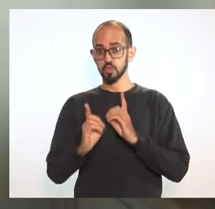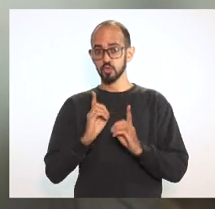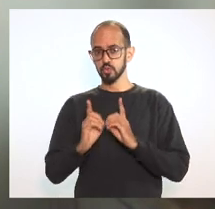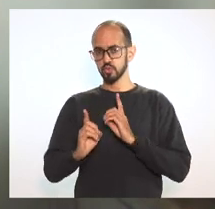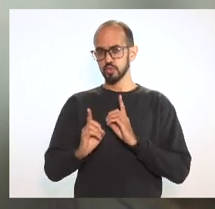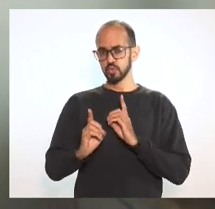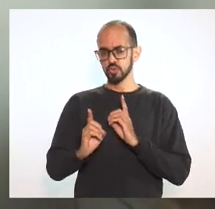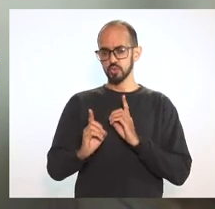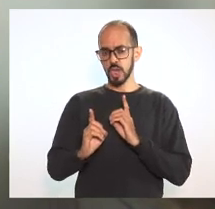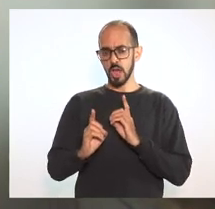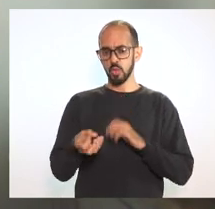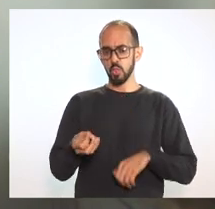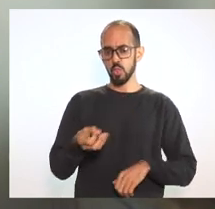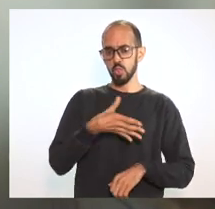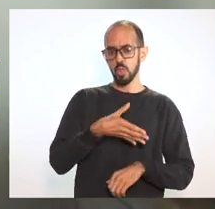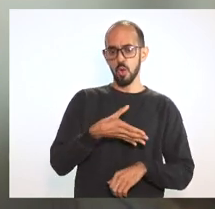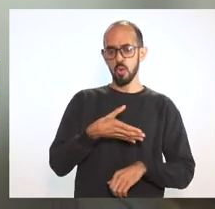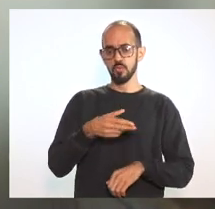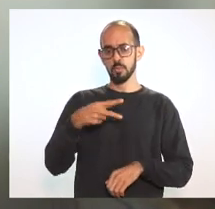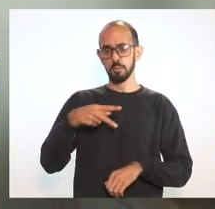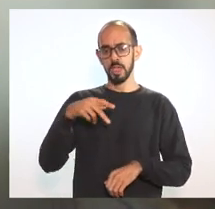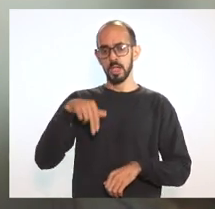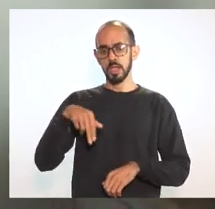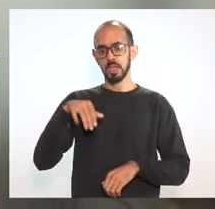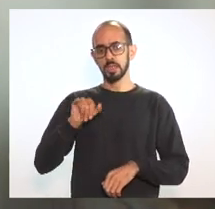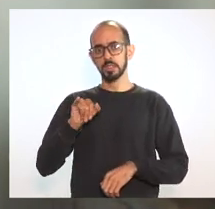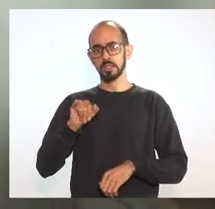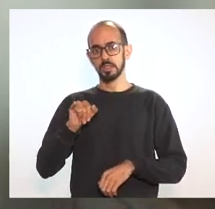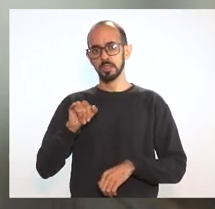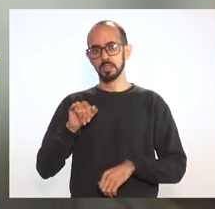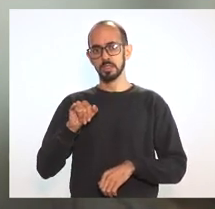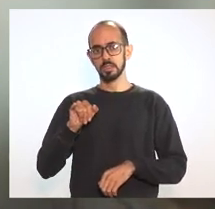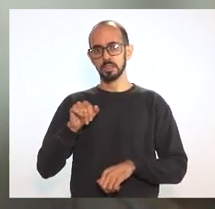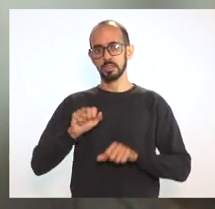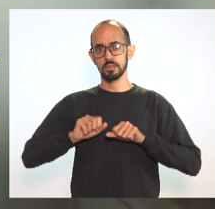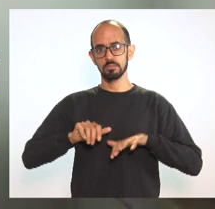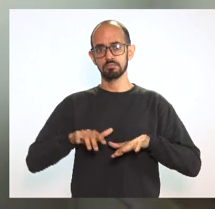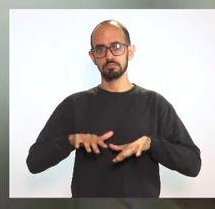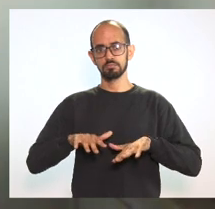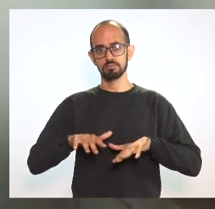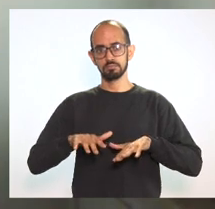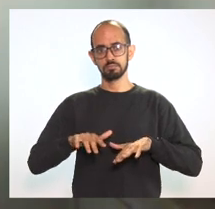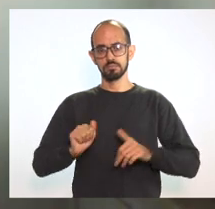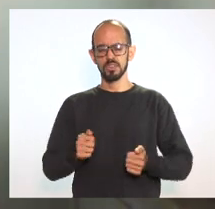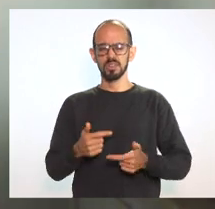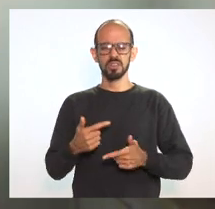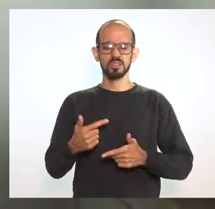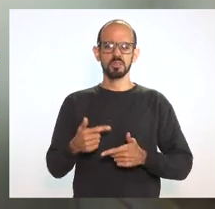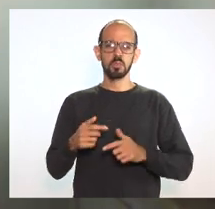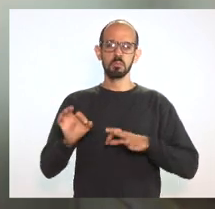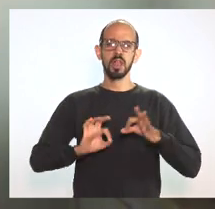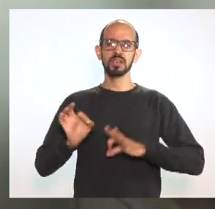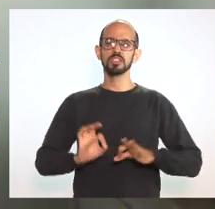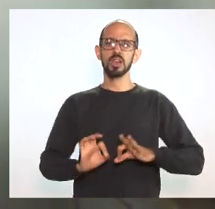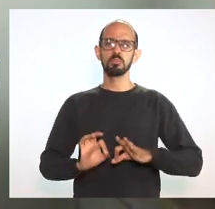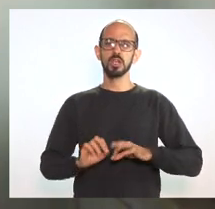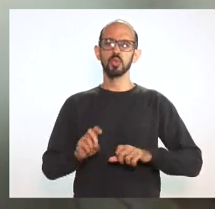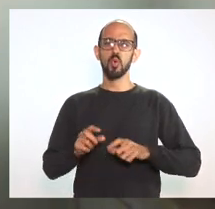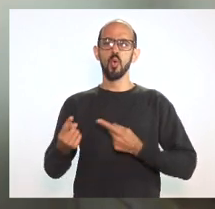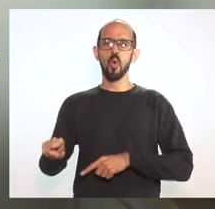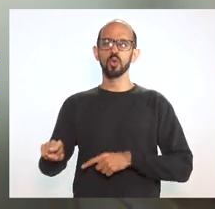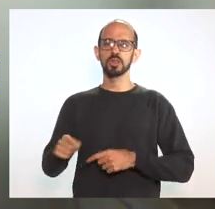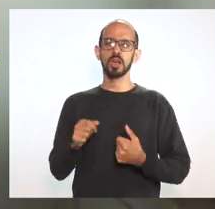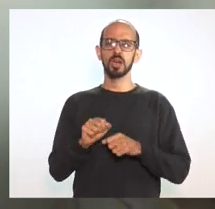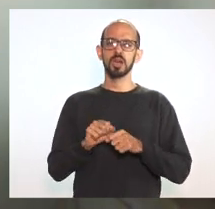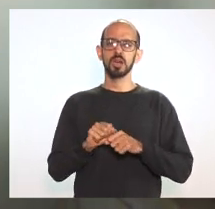um novo plano nacional contra a pandemia. E por que isto está acontecendo? Por que